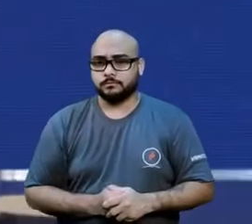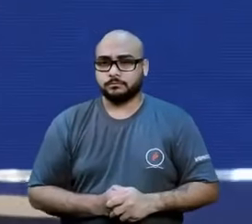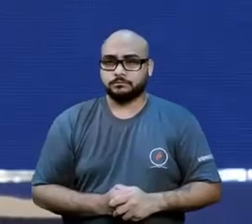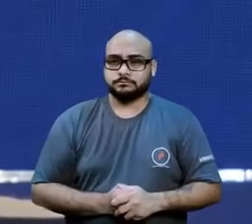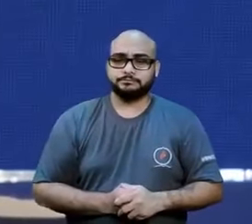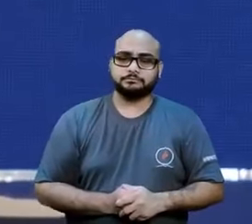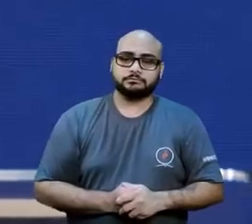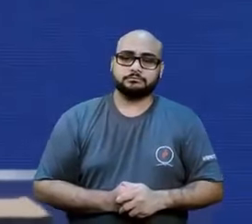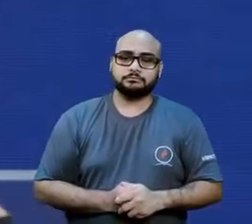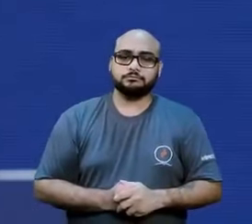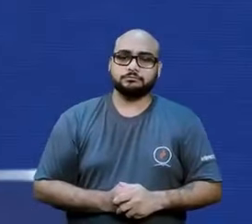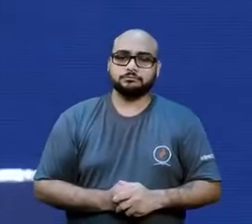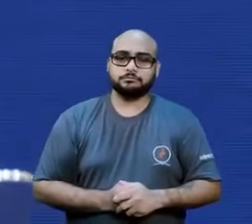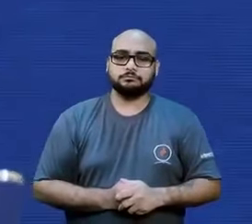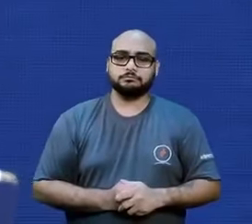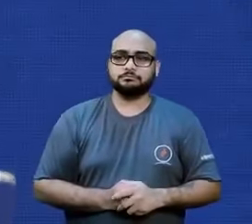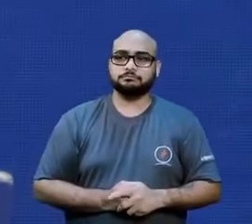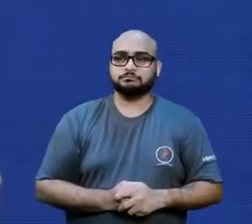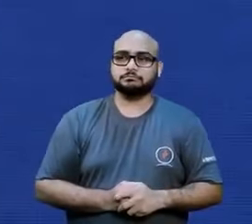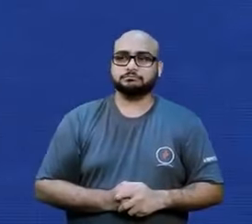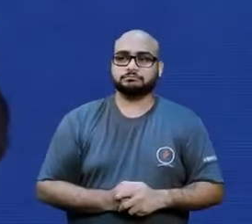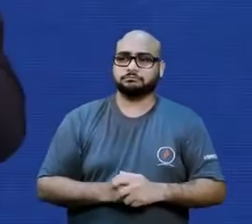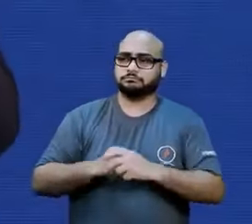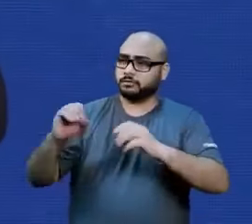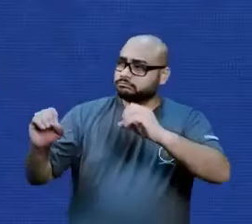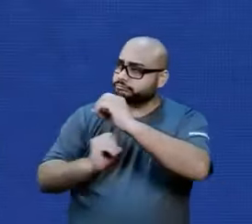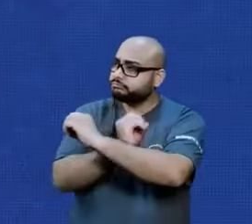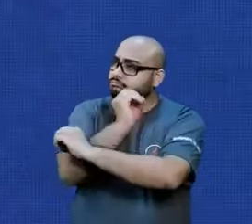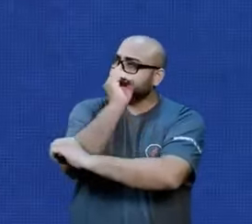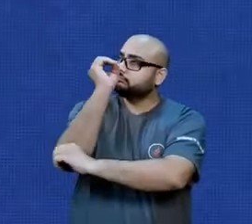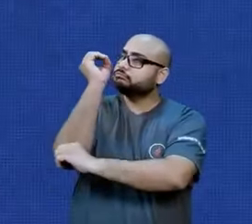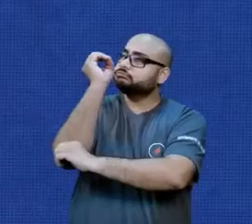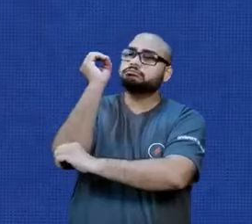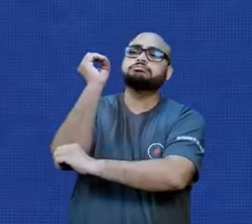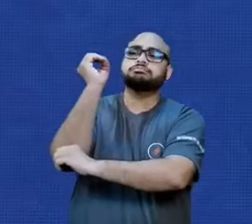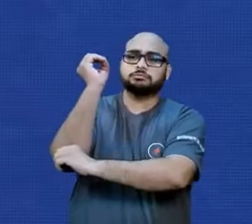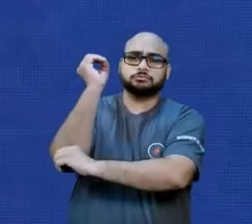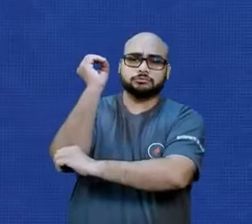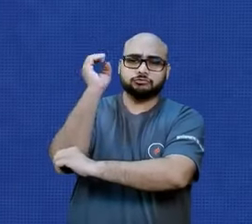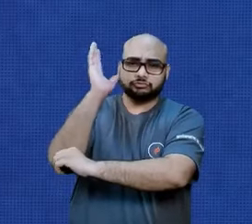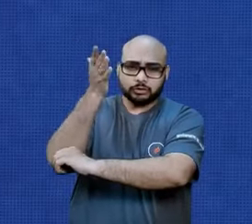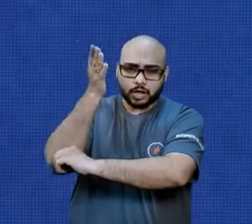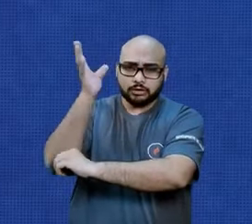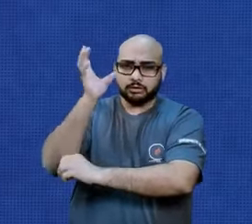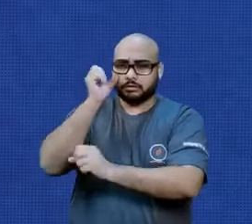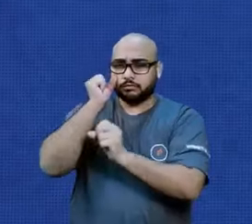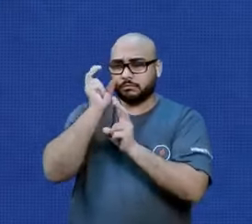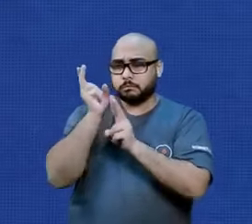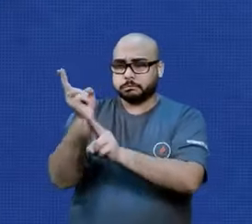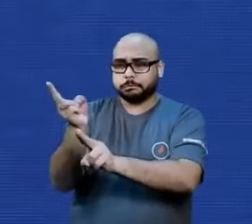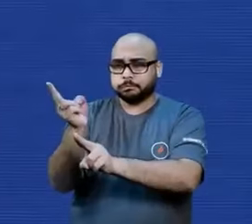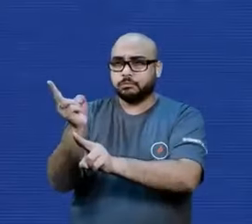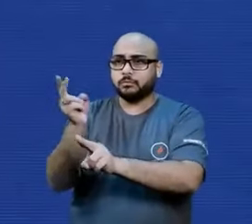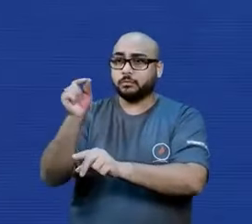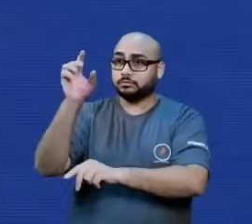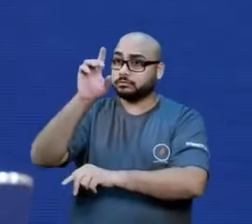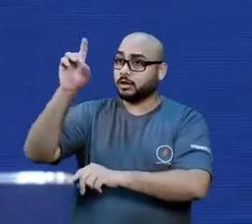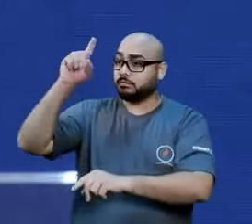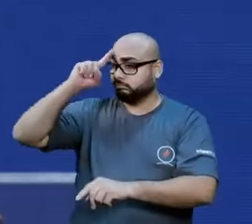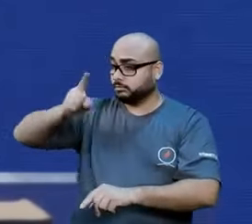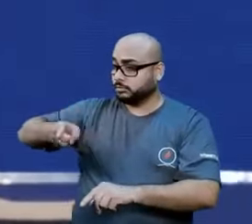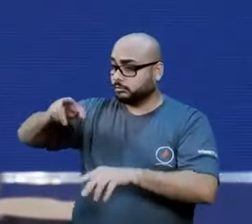né o dia tava declinando Jesus manda eles atravessarem vem um